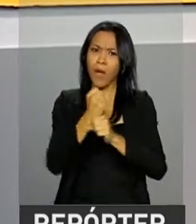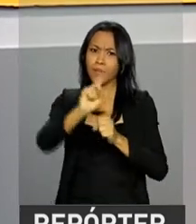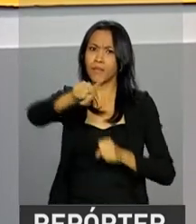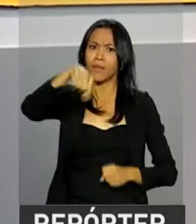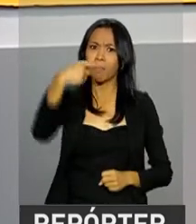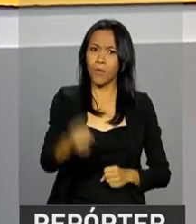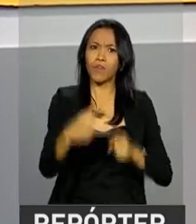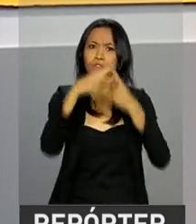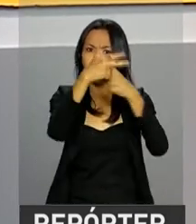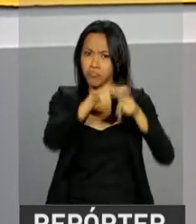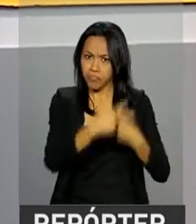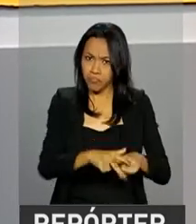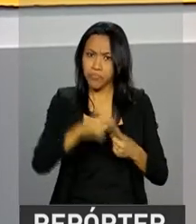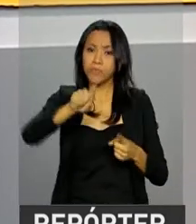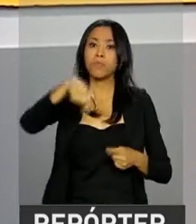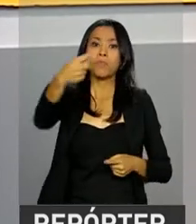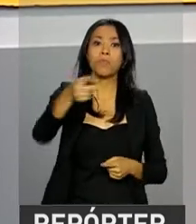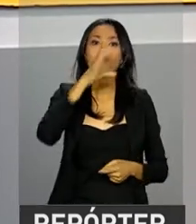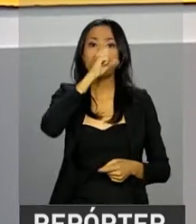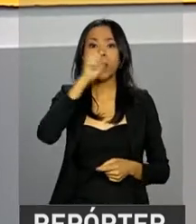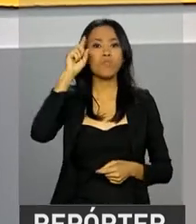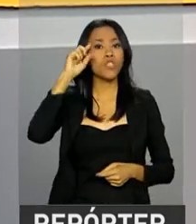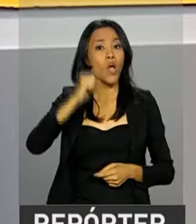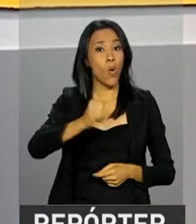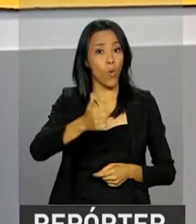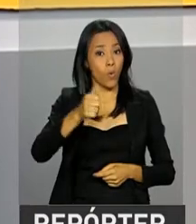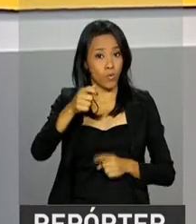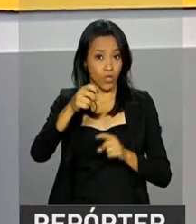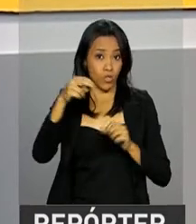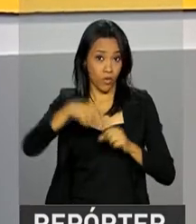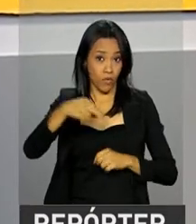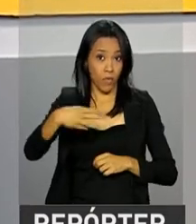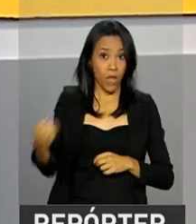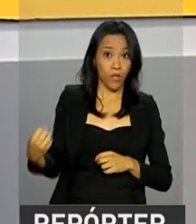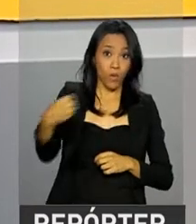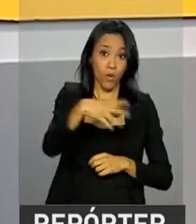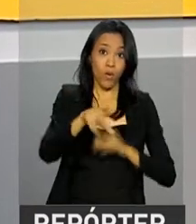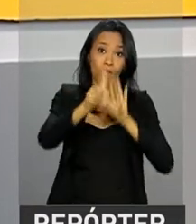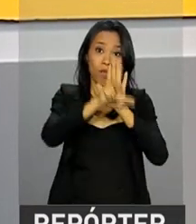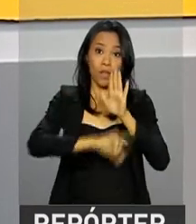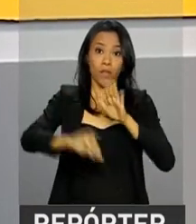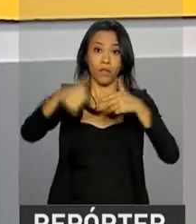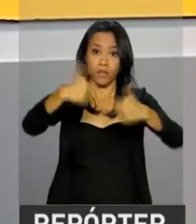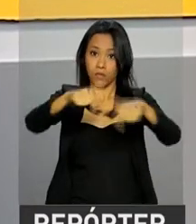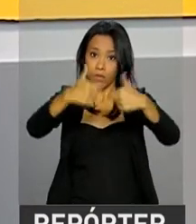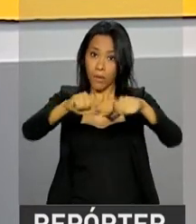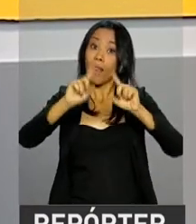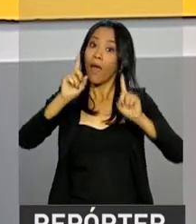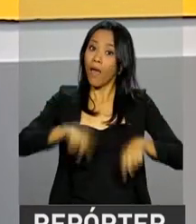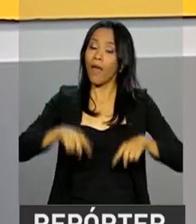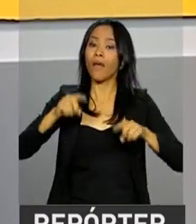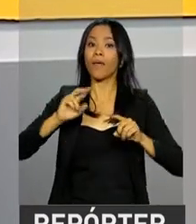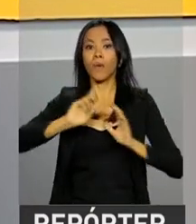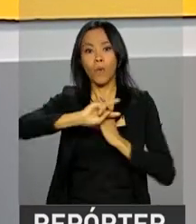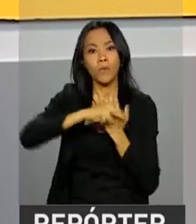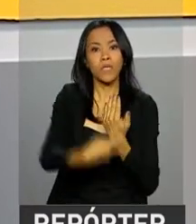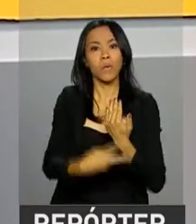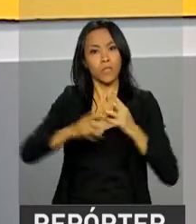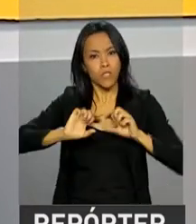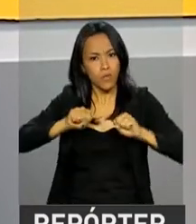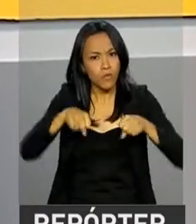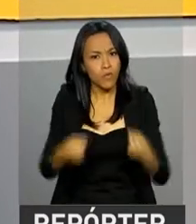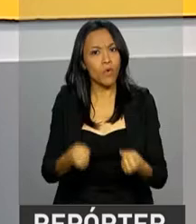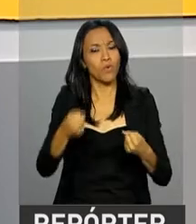modernizada. No próximo sábado, dia 11 de novembro, entra em vigor a nova legislação trabalhista, fruto de um esforço do governo Temer e